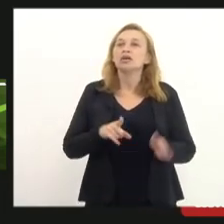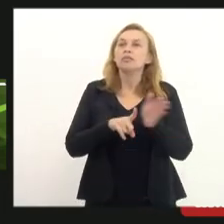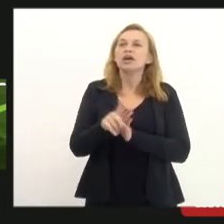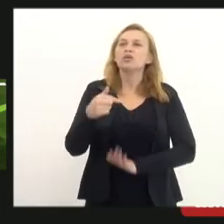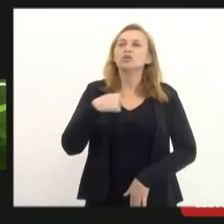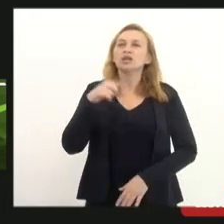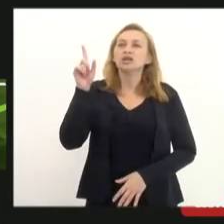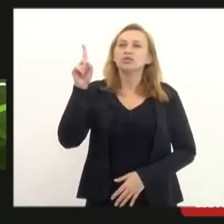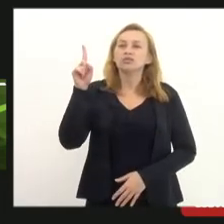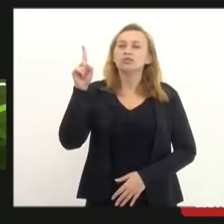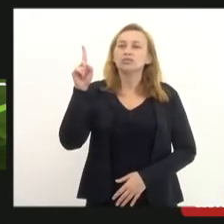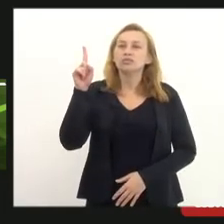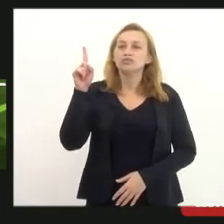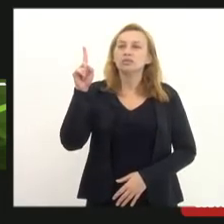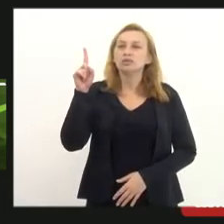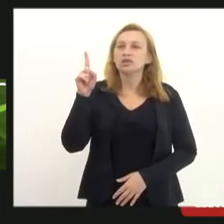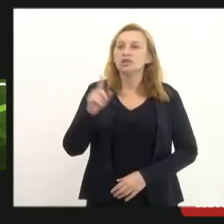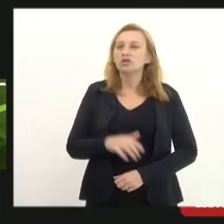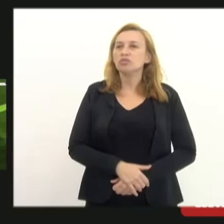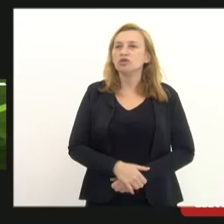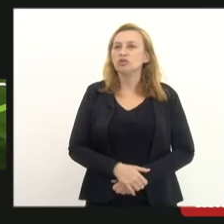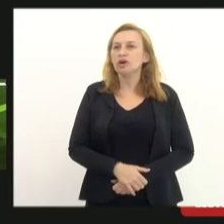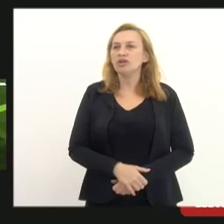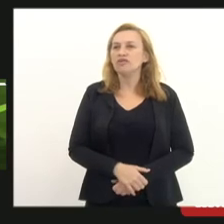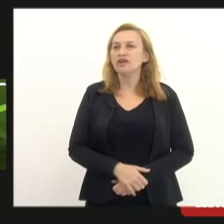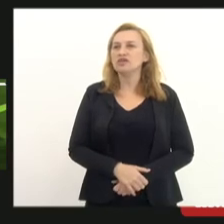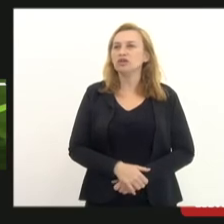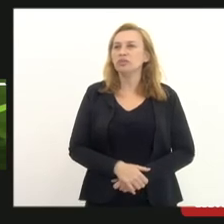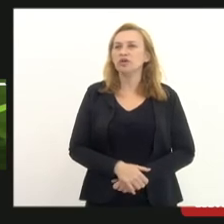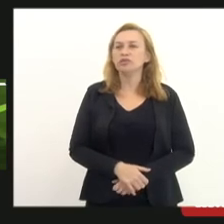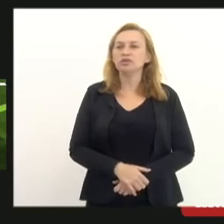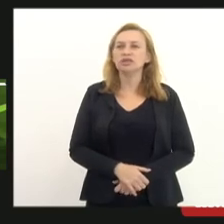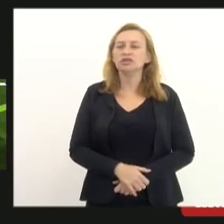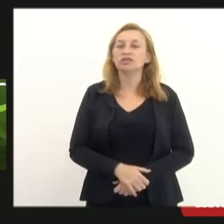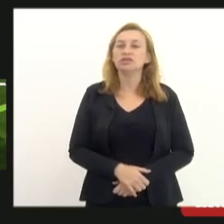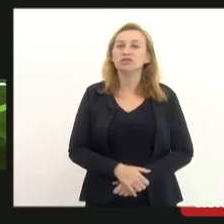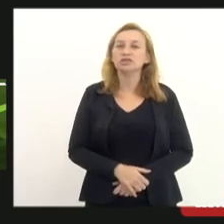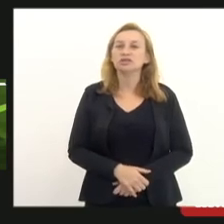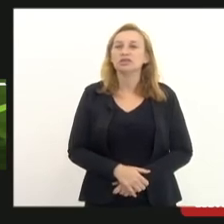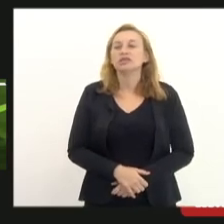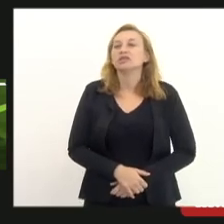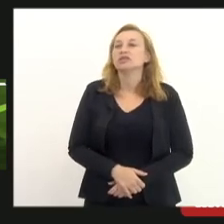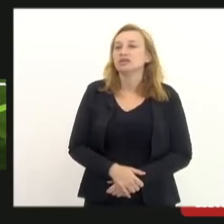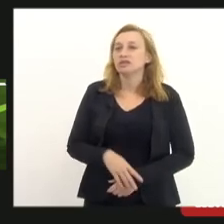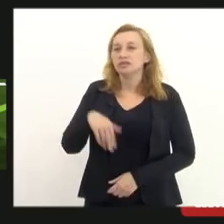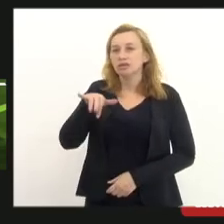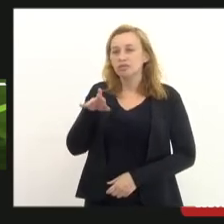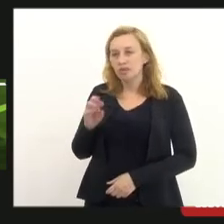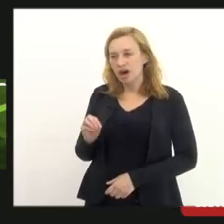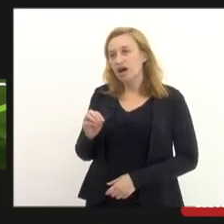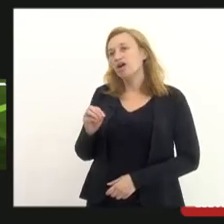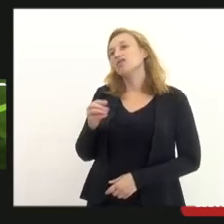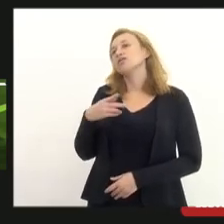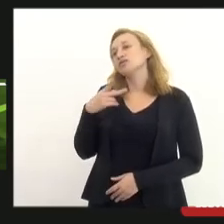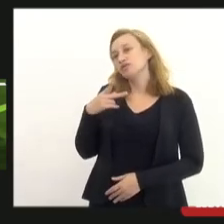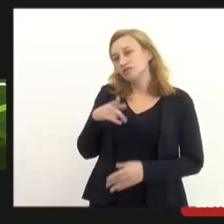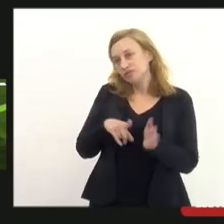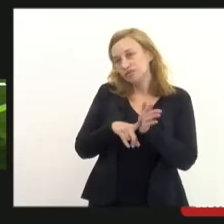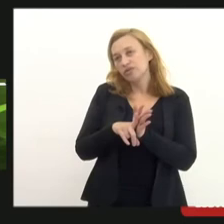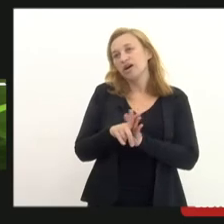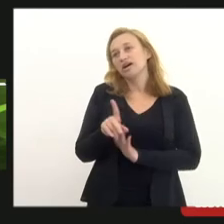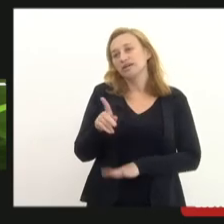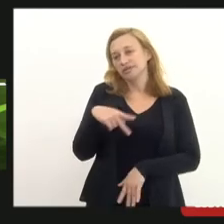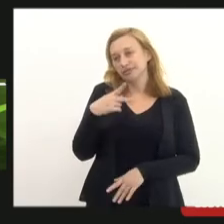fazer uma pergunta aí e pedir para alguém. Tá, depois eu falar do Bassi, também, deputada, por favor. Mauro faz a pergunta objetiva, né,